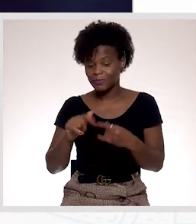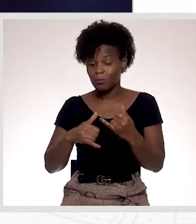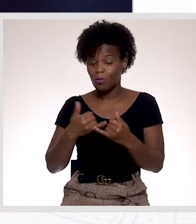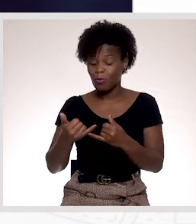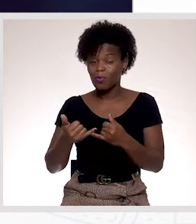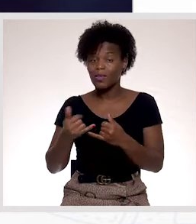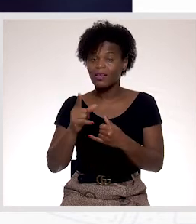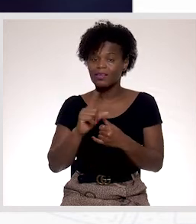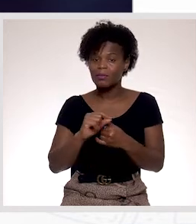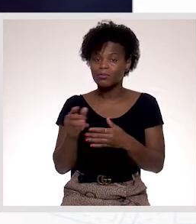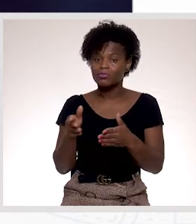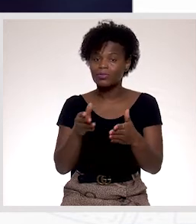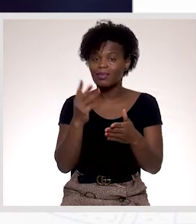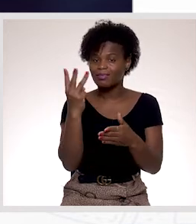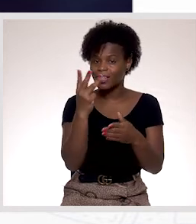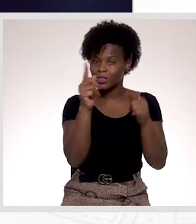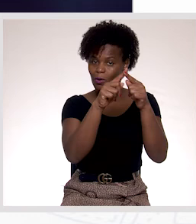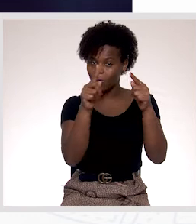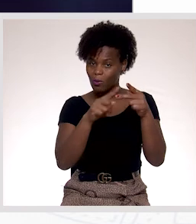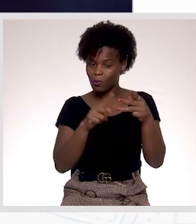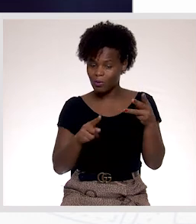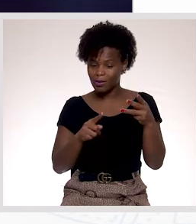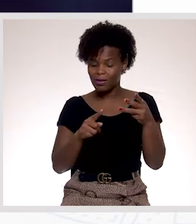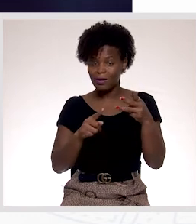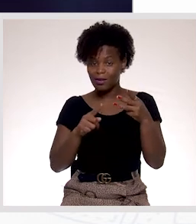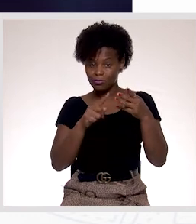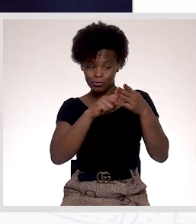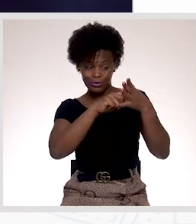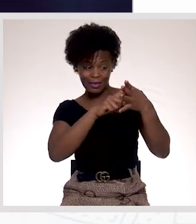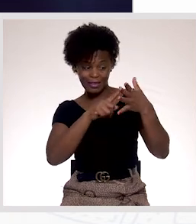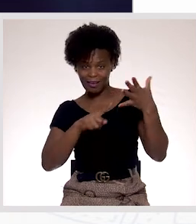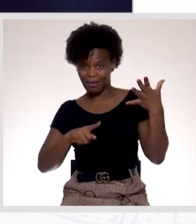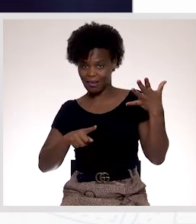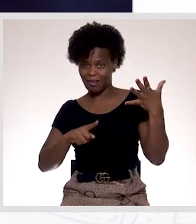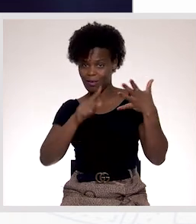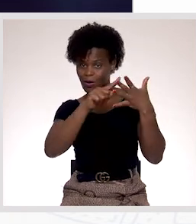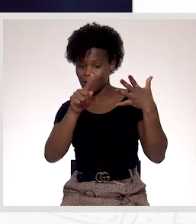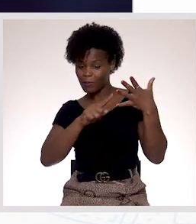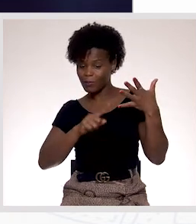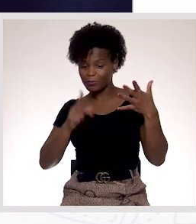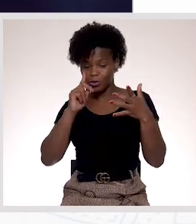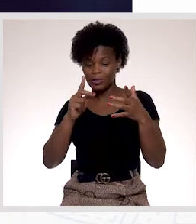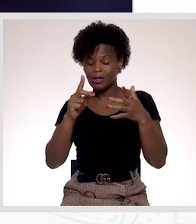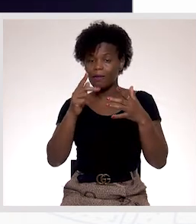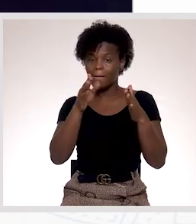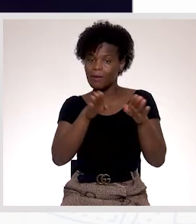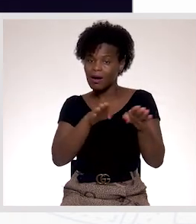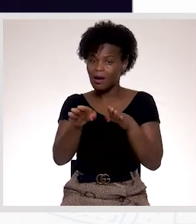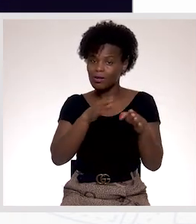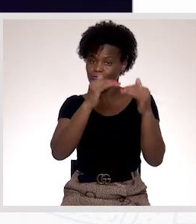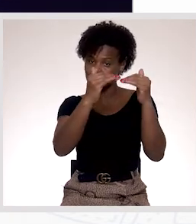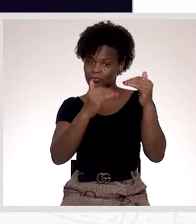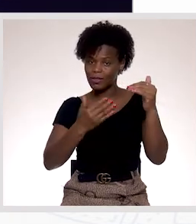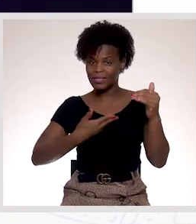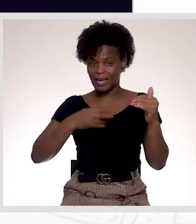E a outra vertente orientada de 3' para 5', mostrando a natureza antiparalelo dos filamentos de